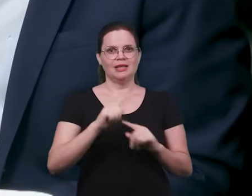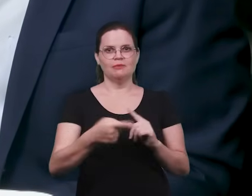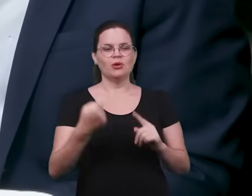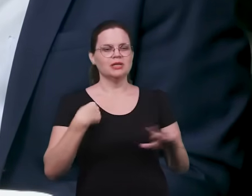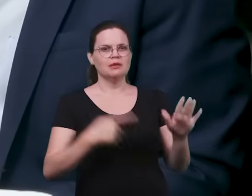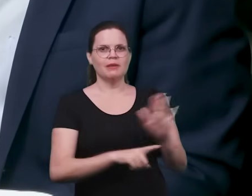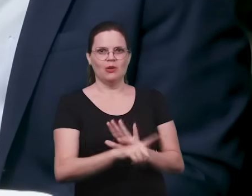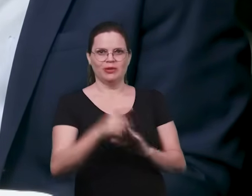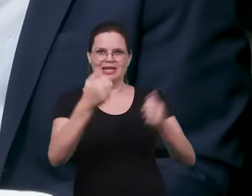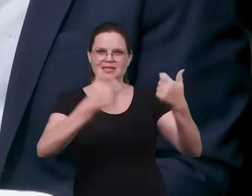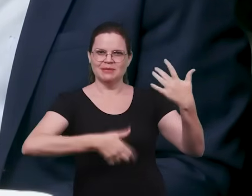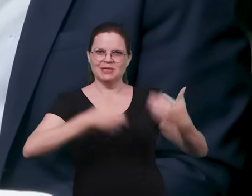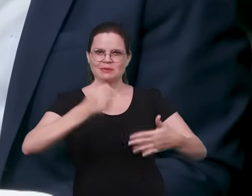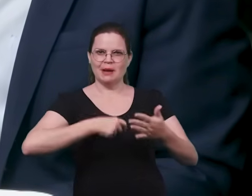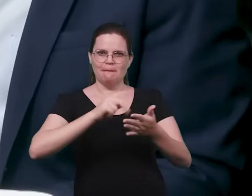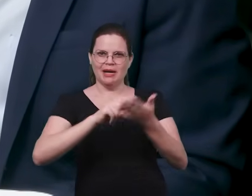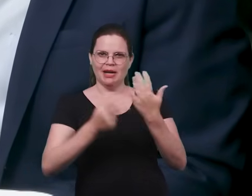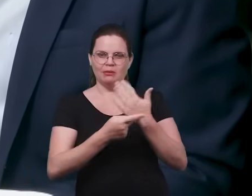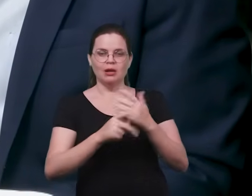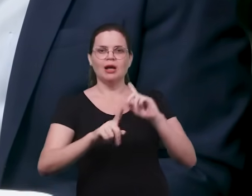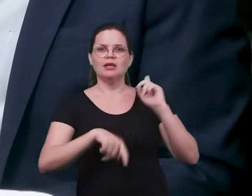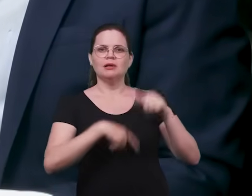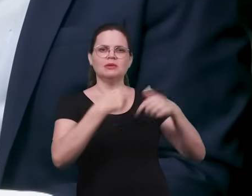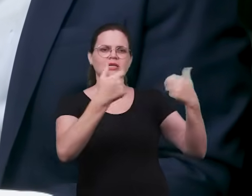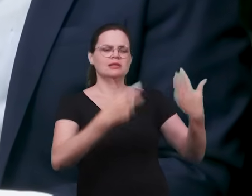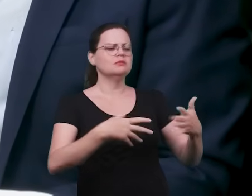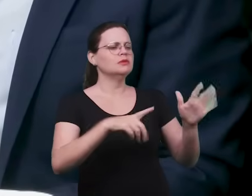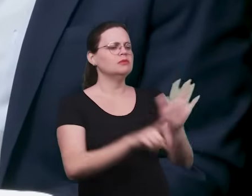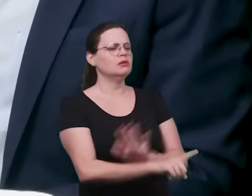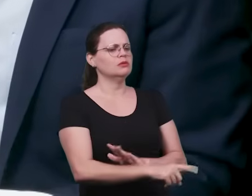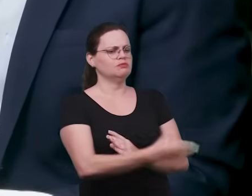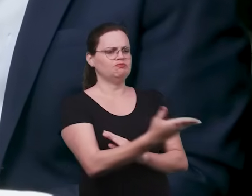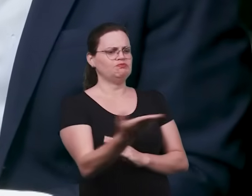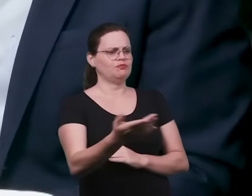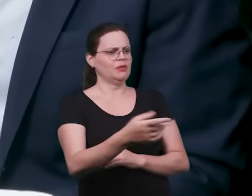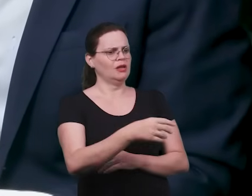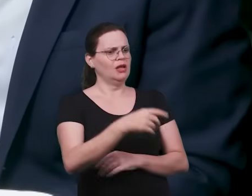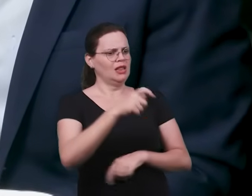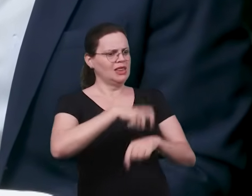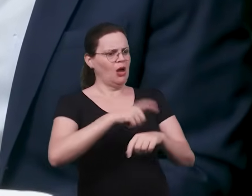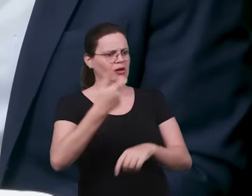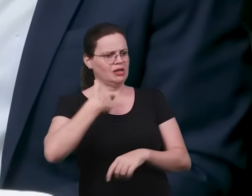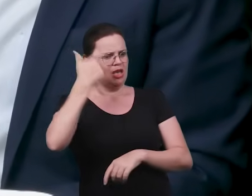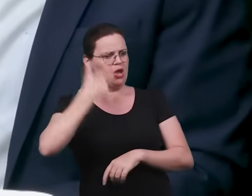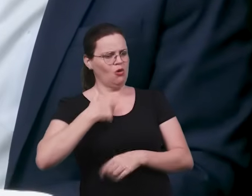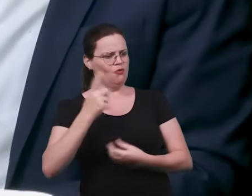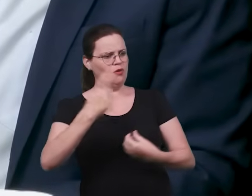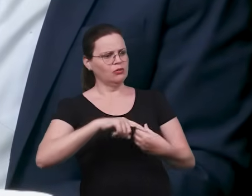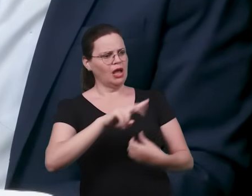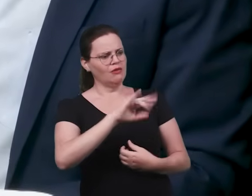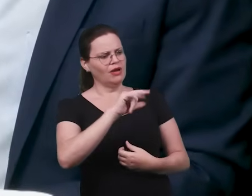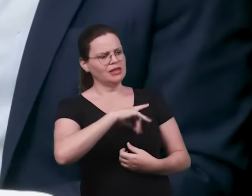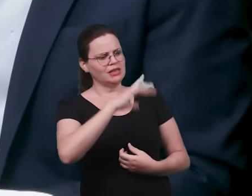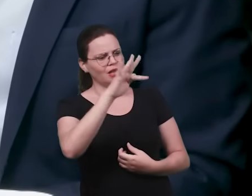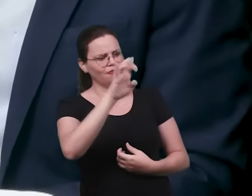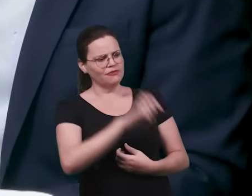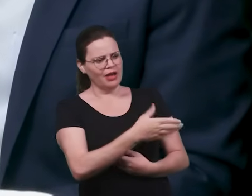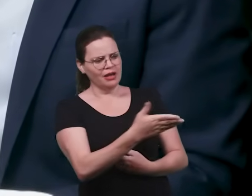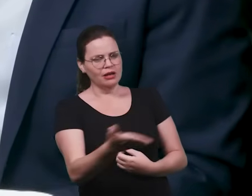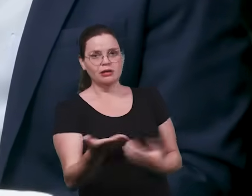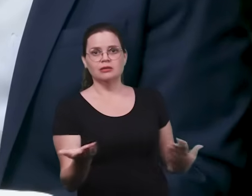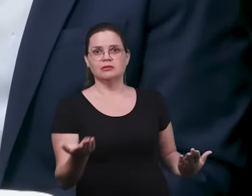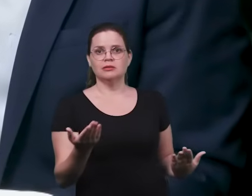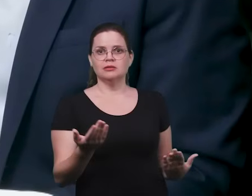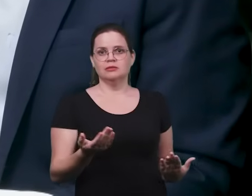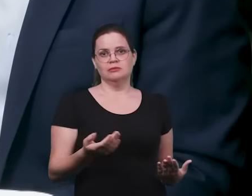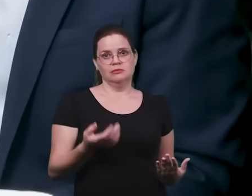terra, quando o Filho do Homem vier. Então, ele diz assim, o Senhor não vai atentar para aqueles que clamam a Ele de